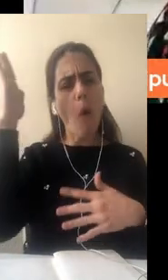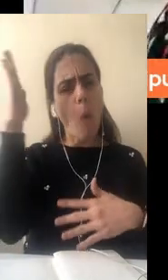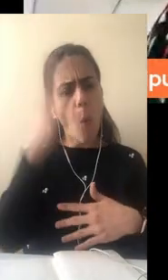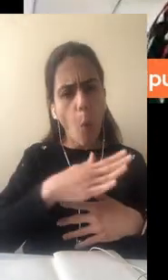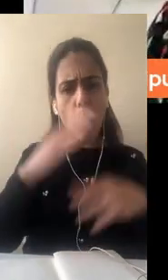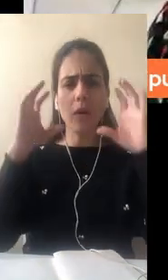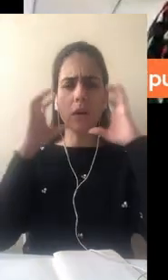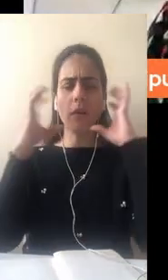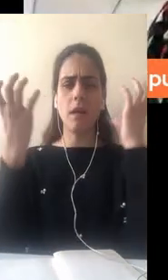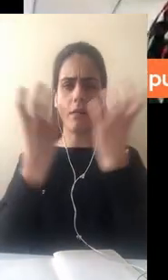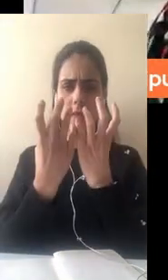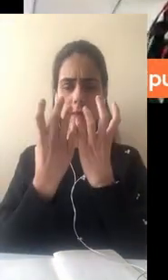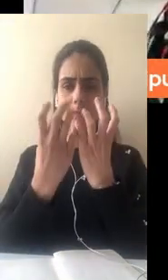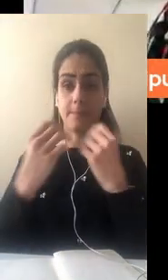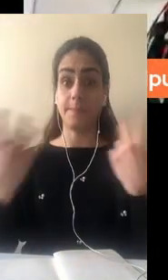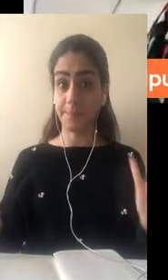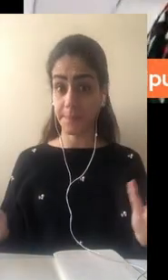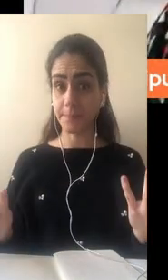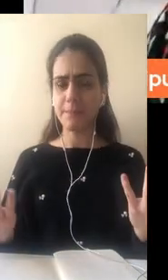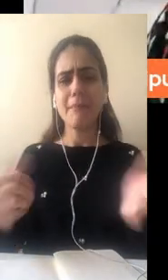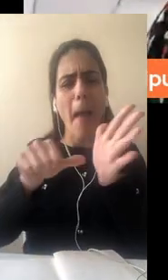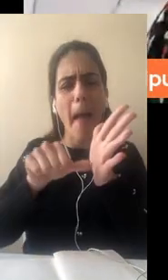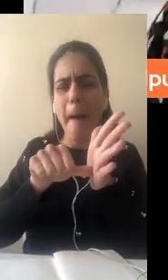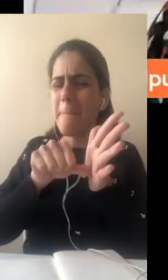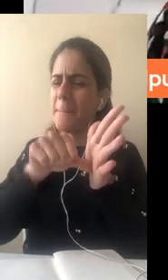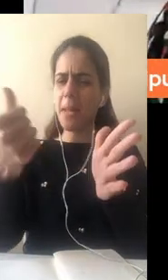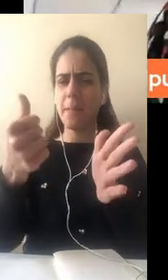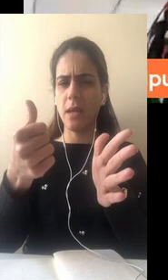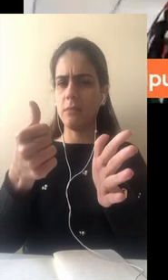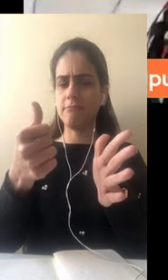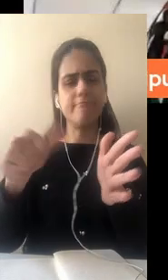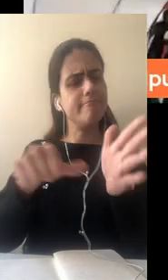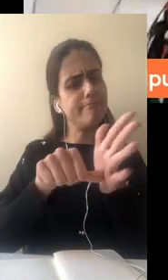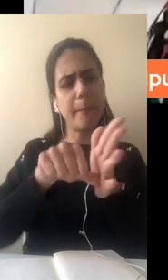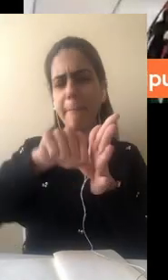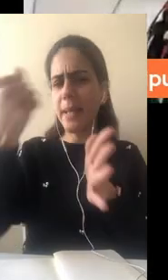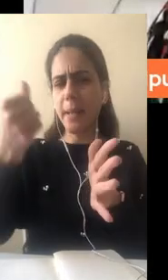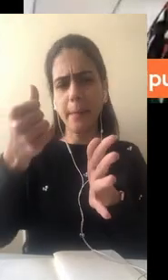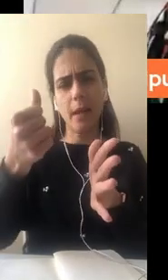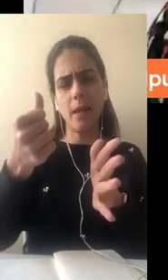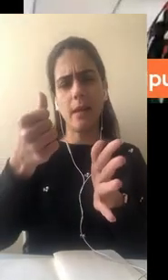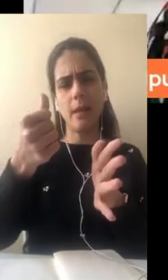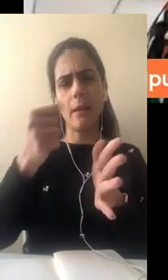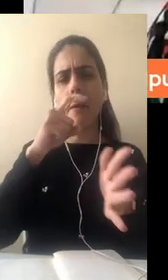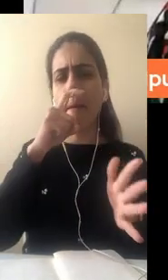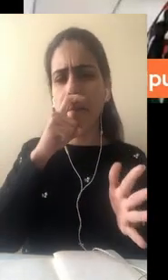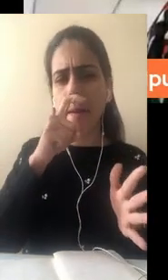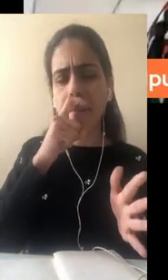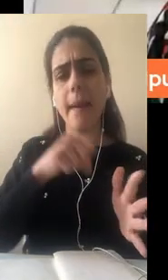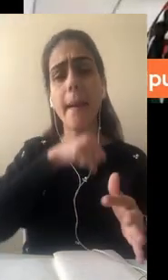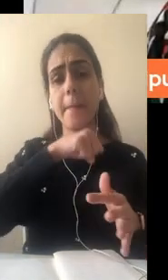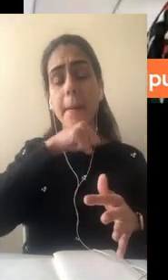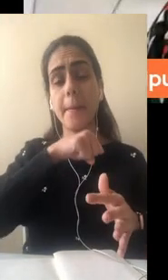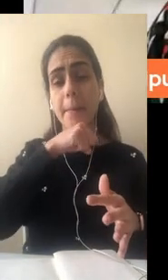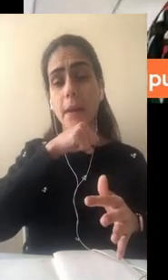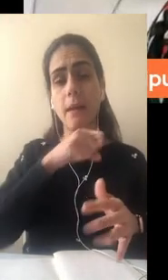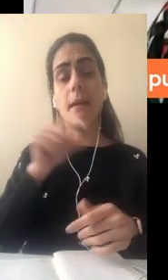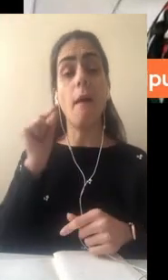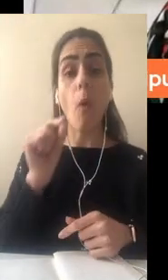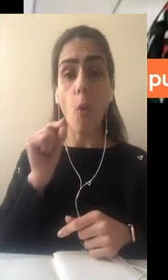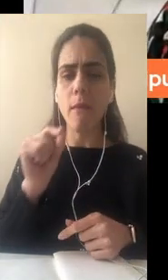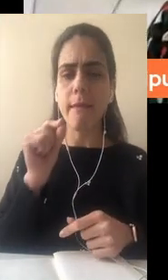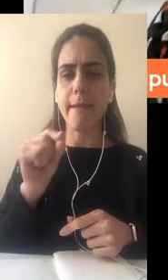Cassi. Então, assim, né? O primeiro ponto, então, que fica aqui já para os pais. Primeiro ponto é o seguinte: nós